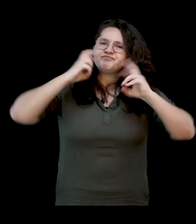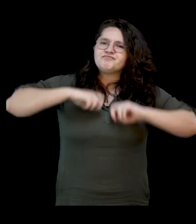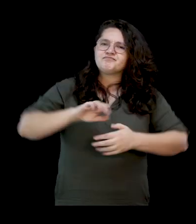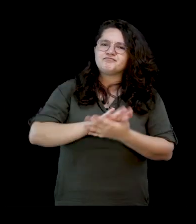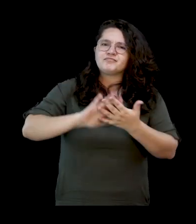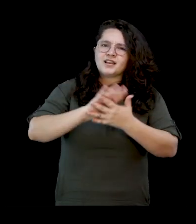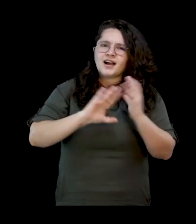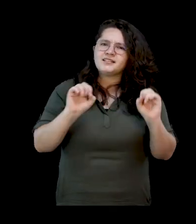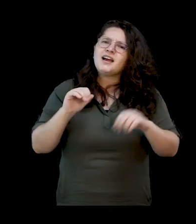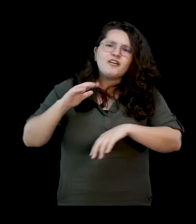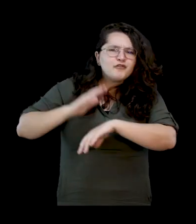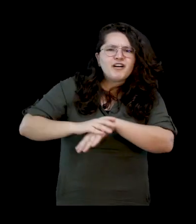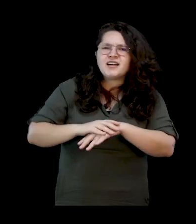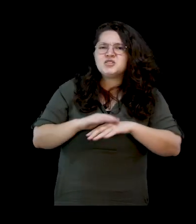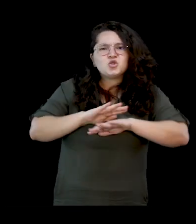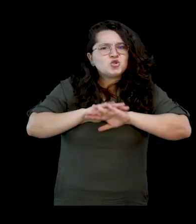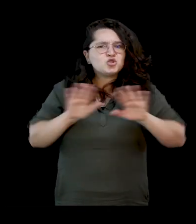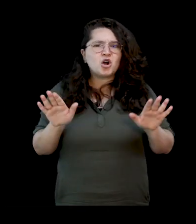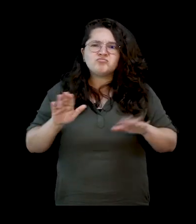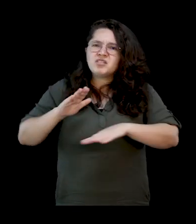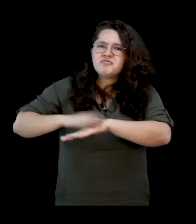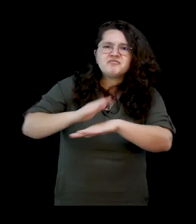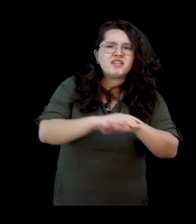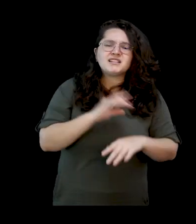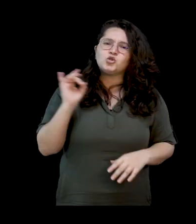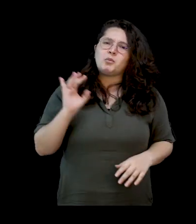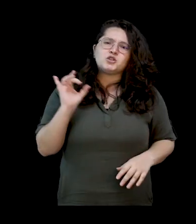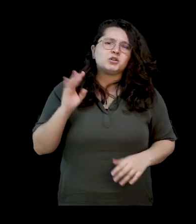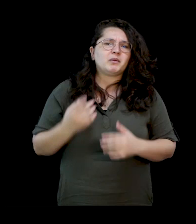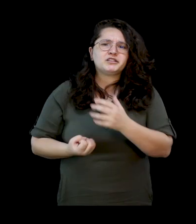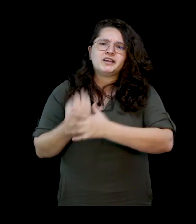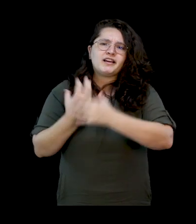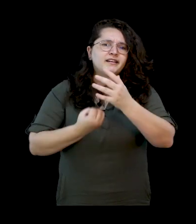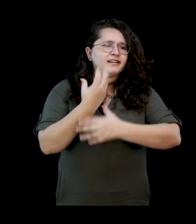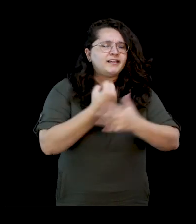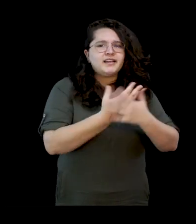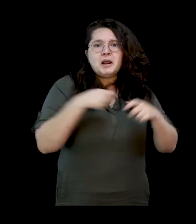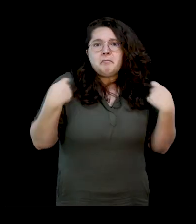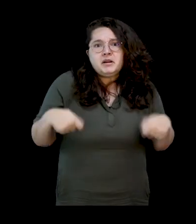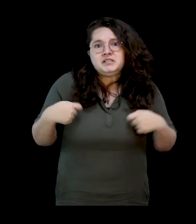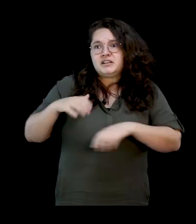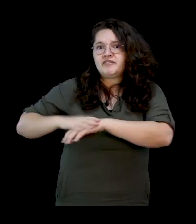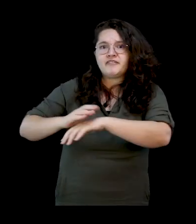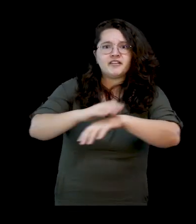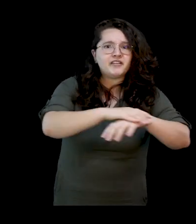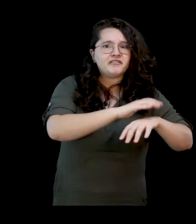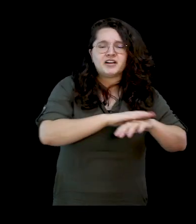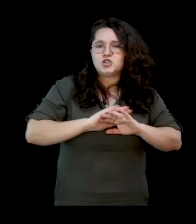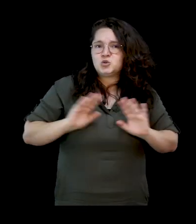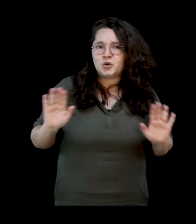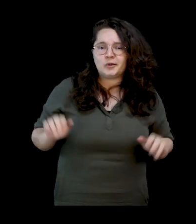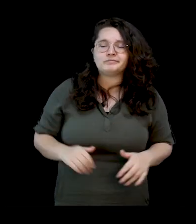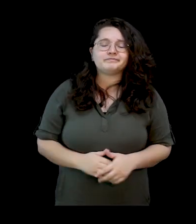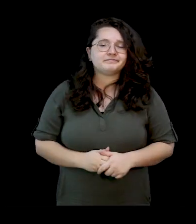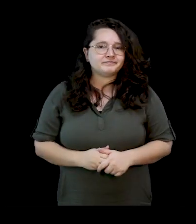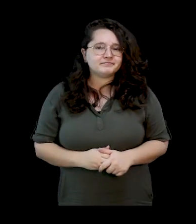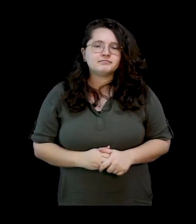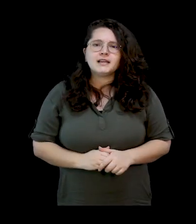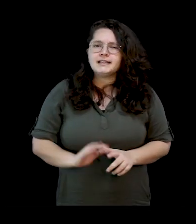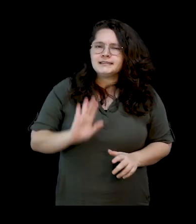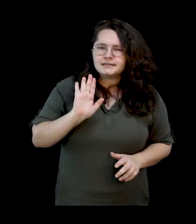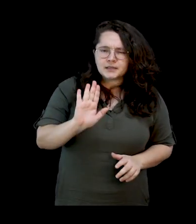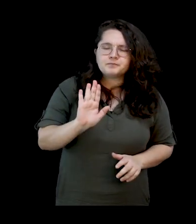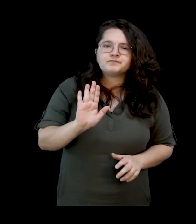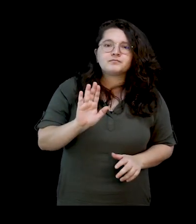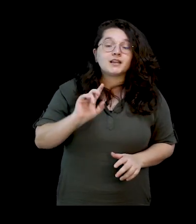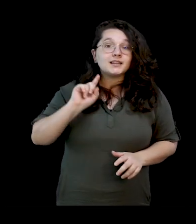interiores. Em outras palavras, a pessoa faz aquilo porque faz e ponto final, porque está no sistema fazer isso, né?